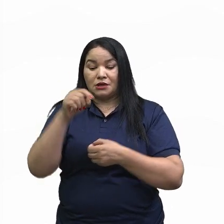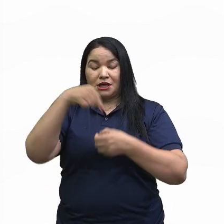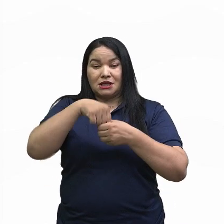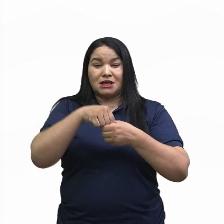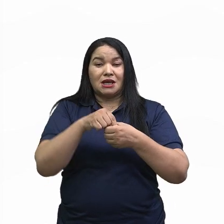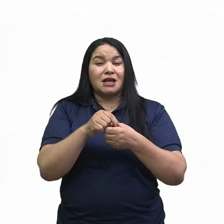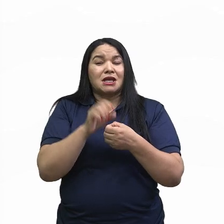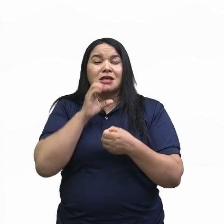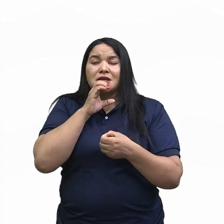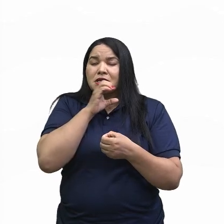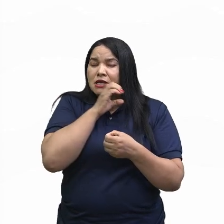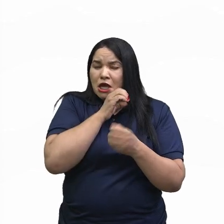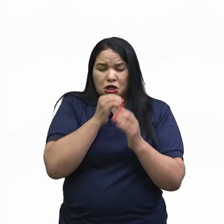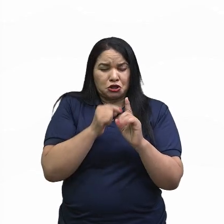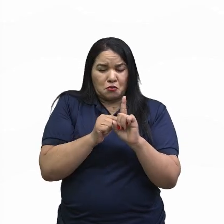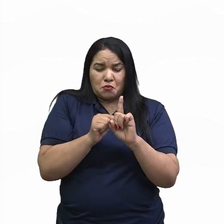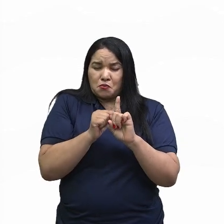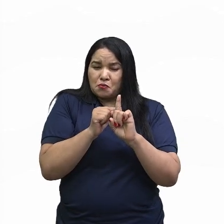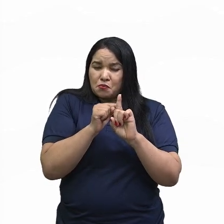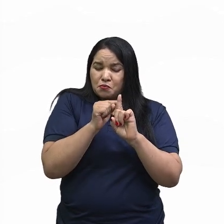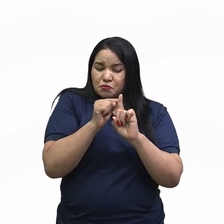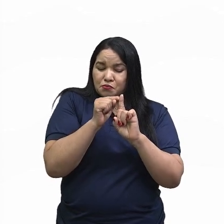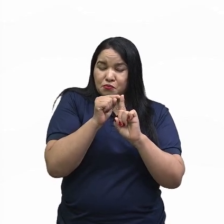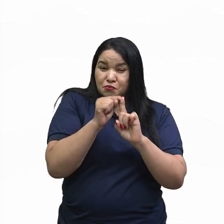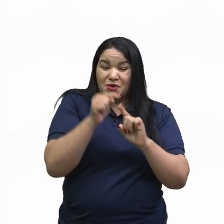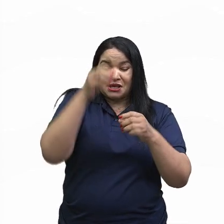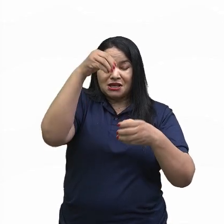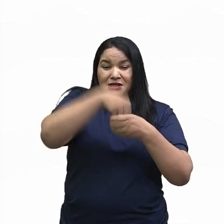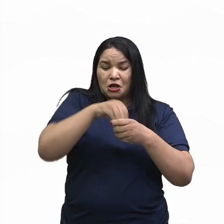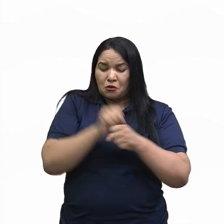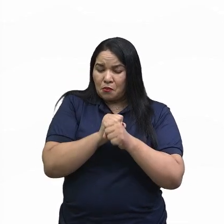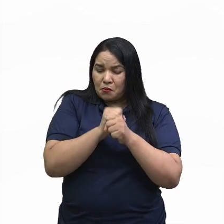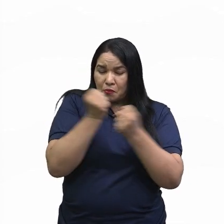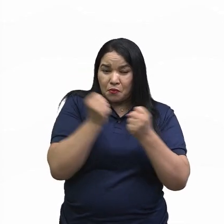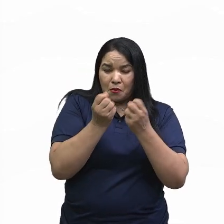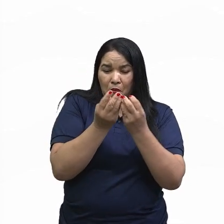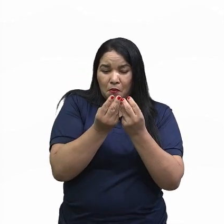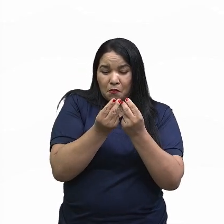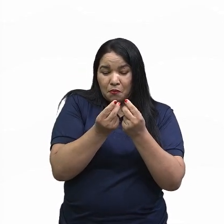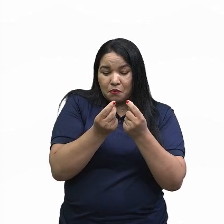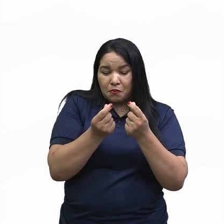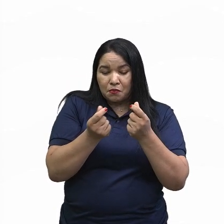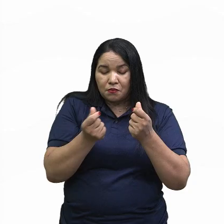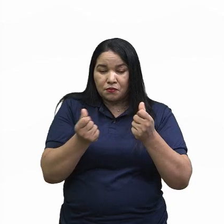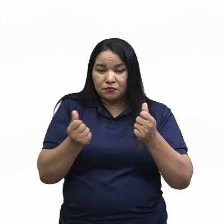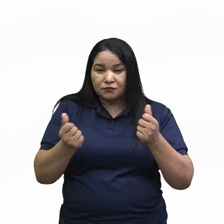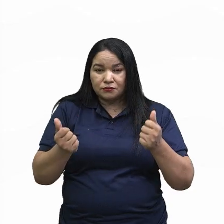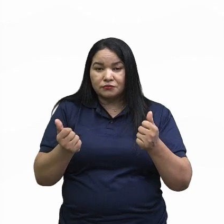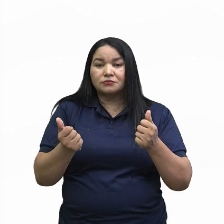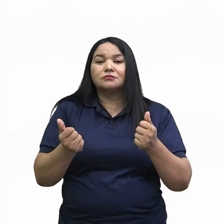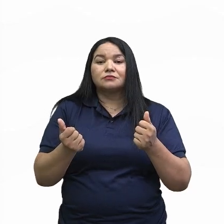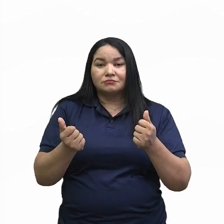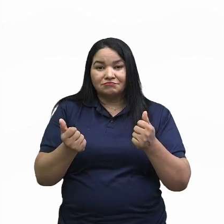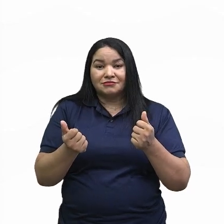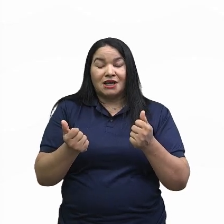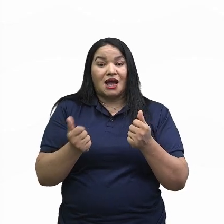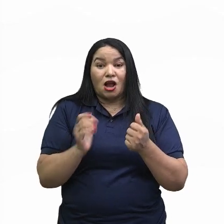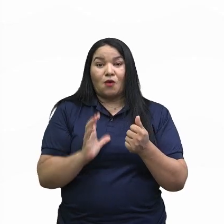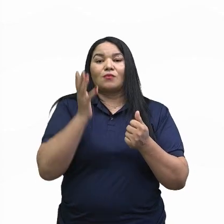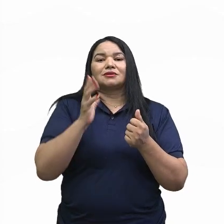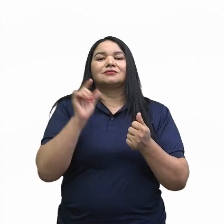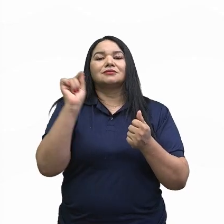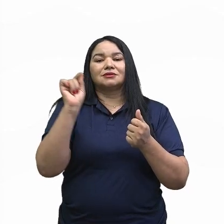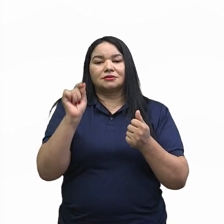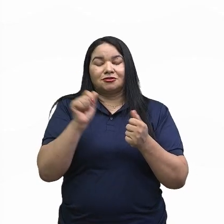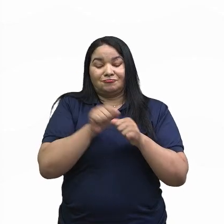aqueceram tanto que eles fundiram, ou seja, eles derreteram. E ocorreu aí o vazamento